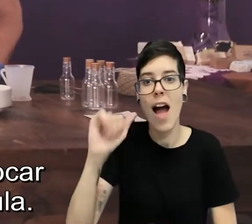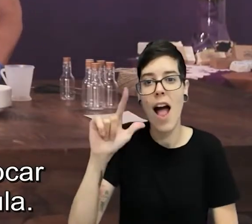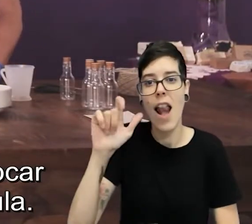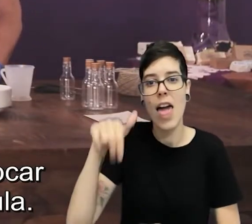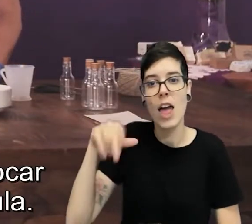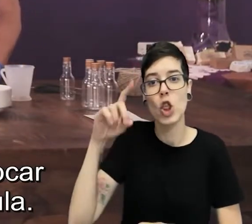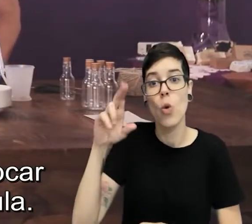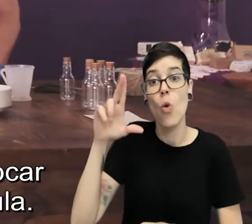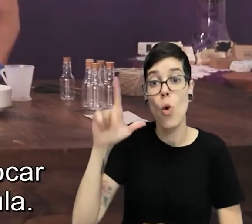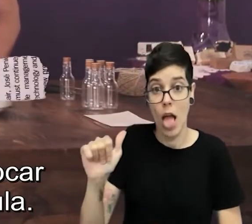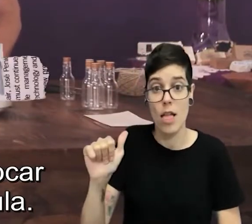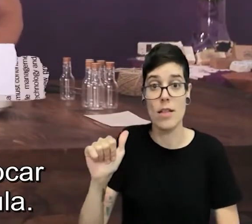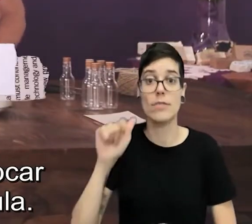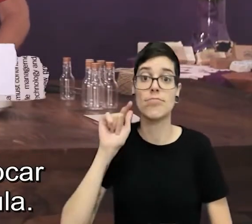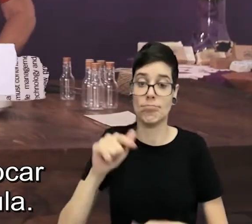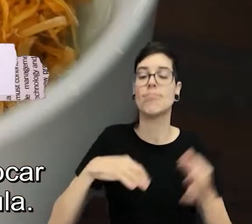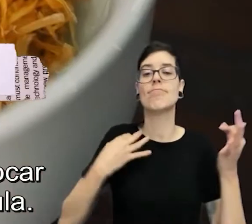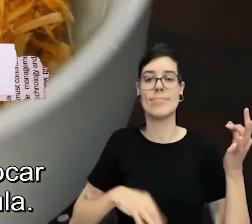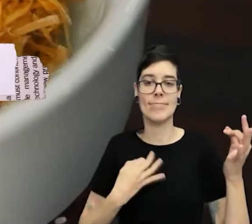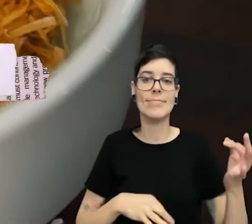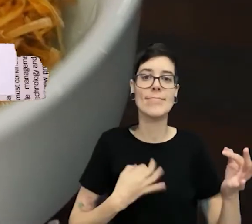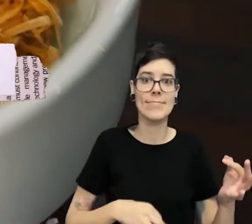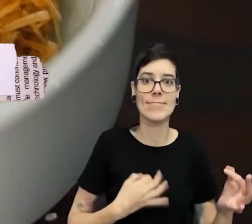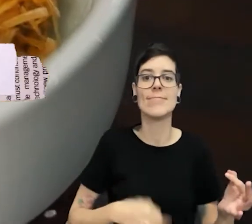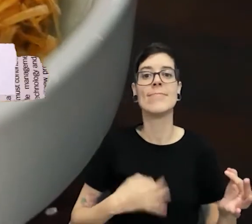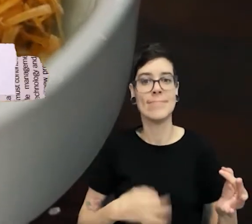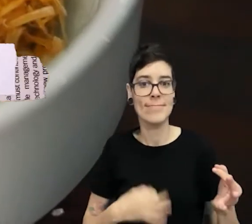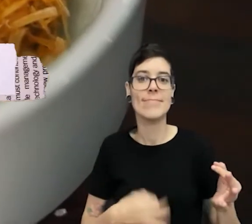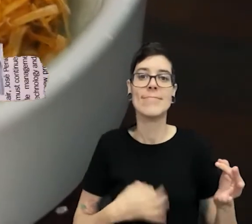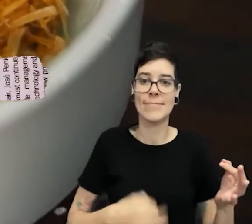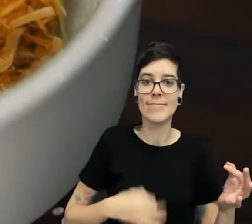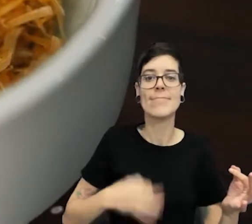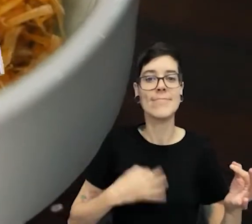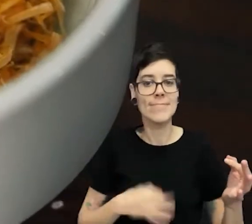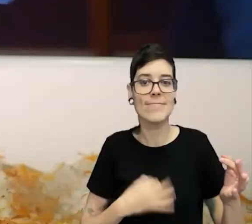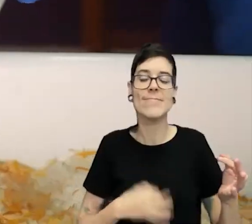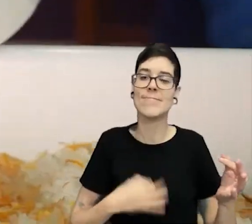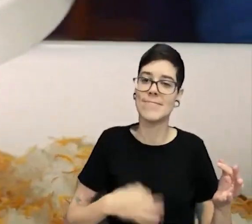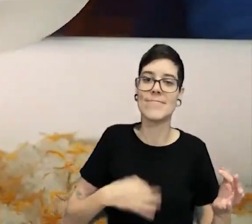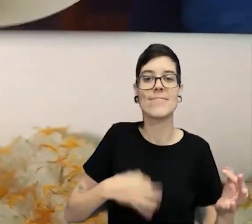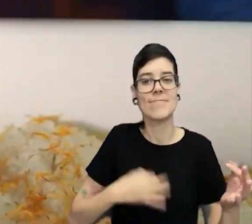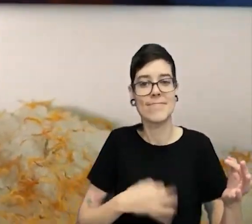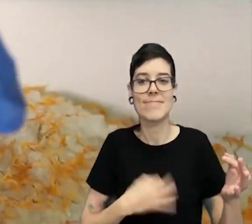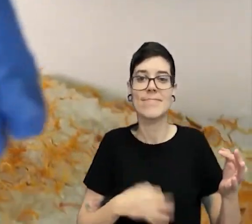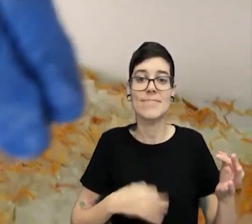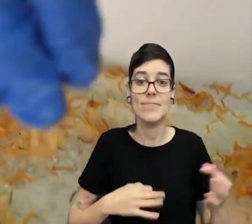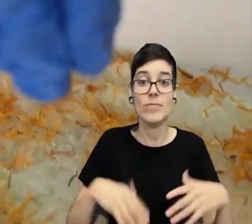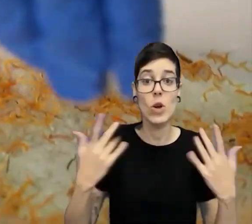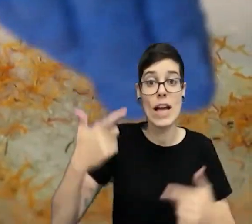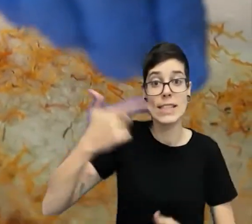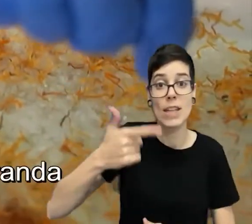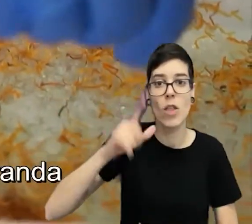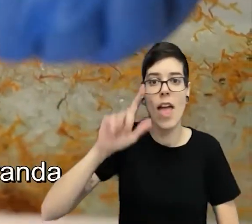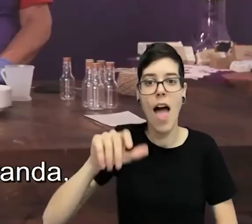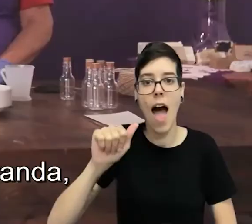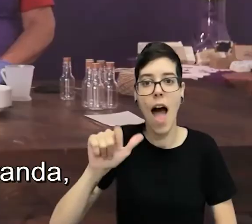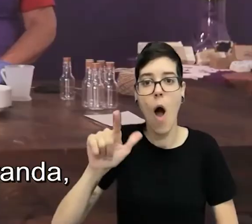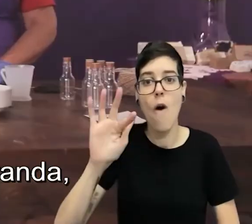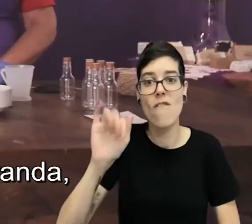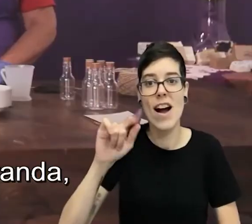eu vou colocar na mistura é a flor de calêndula. Joane acrescenta ao sal grosso pétalas secas cor de laranja.